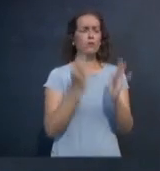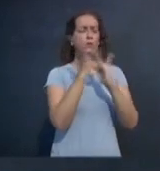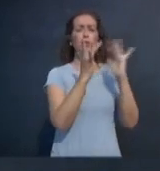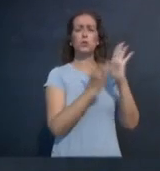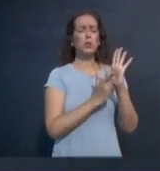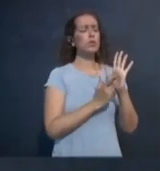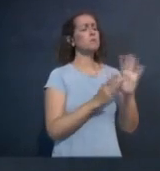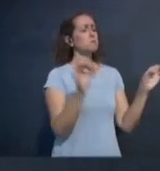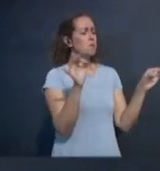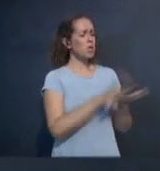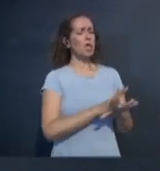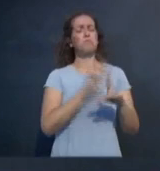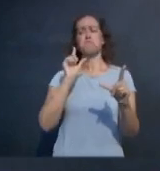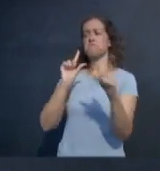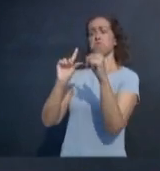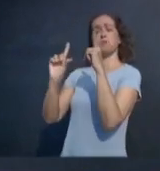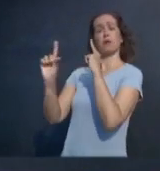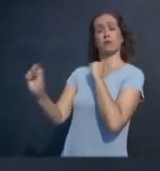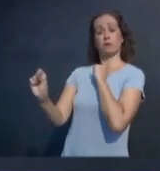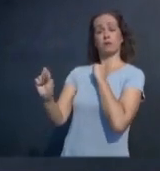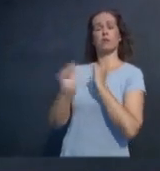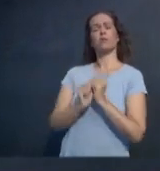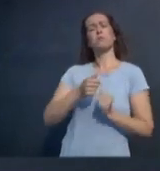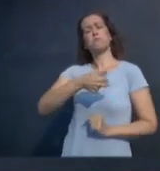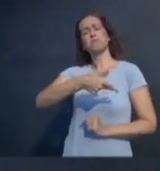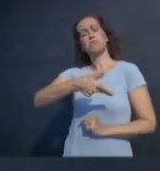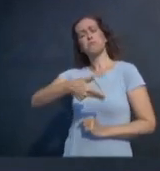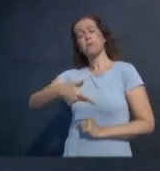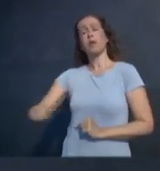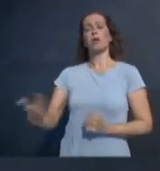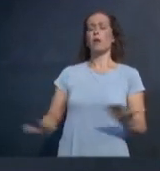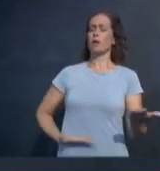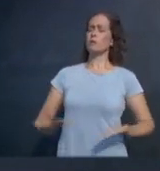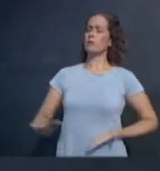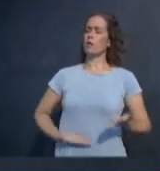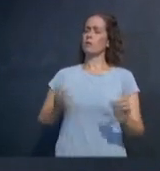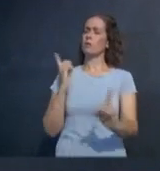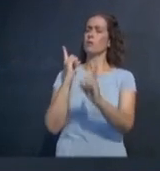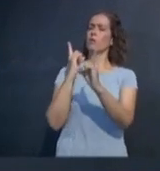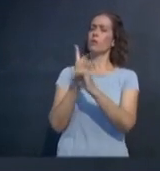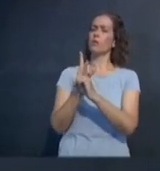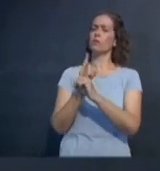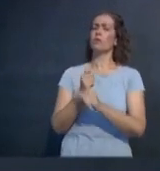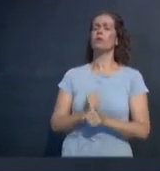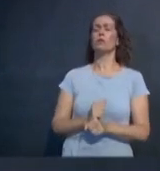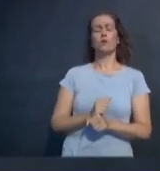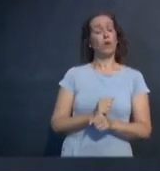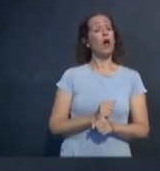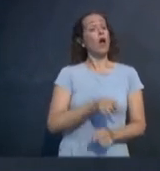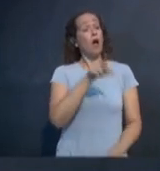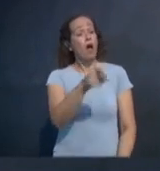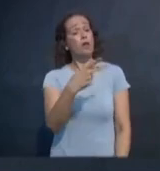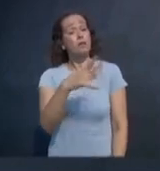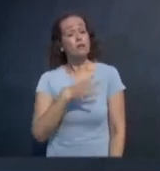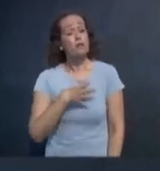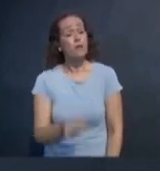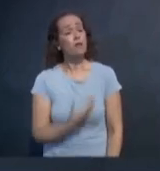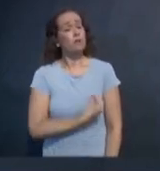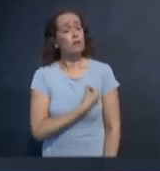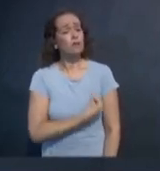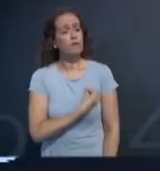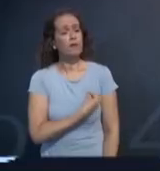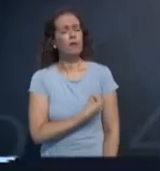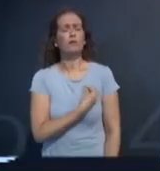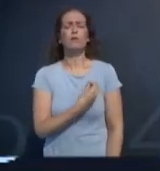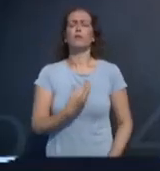partiu. Já ele descia quando os seus servos lhe vieram ao encontro, anunciando-lhe que seu filho vivia. Então indagou